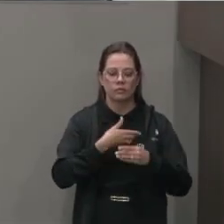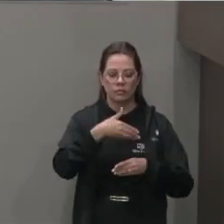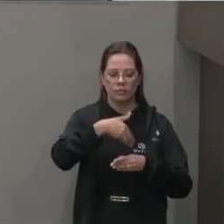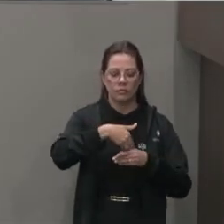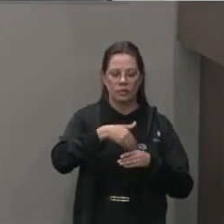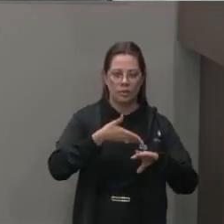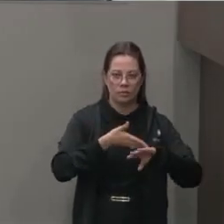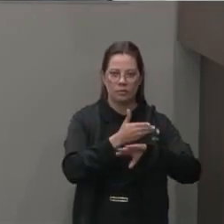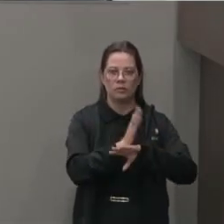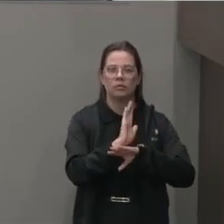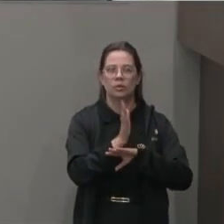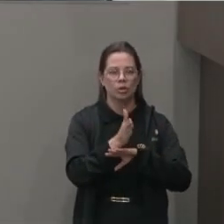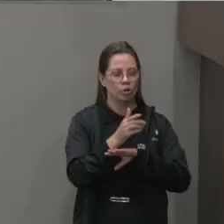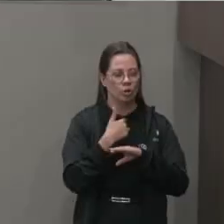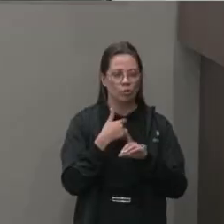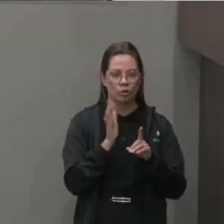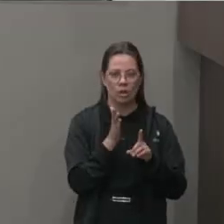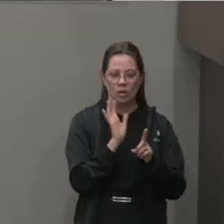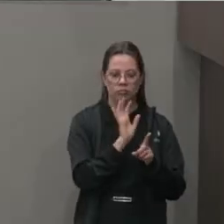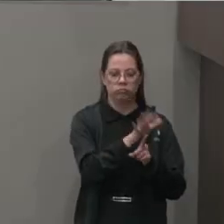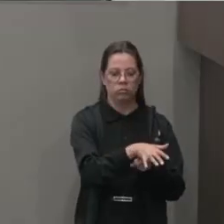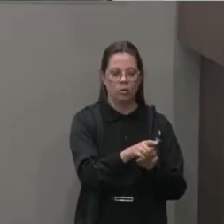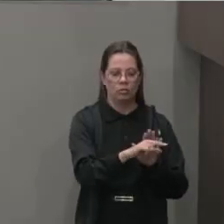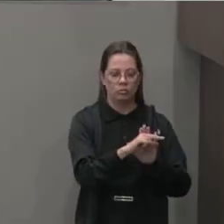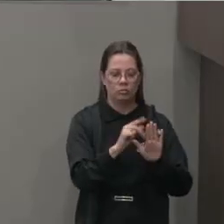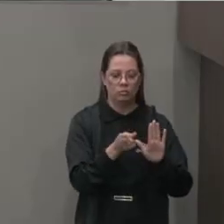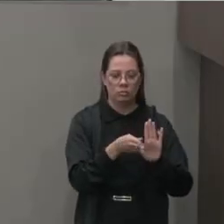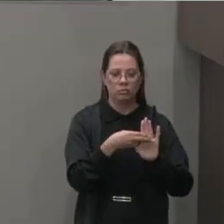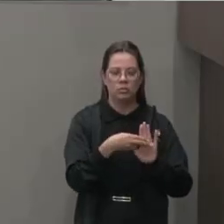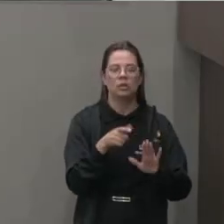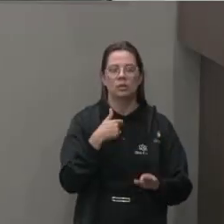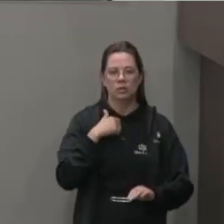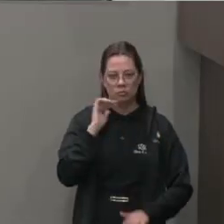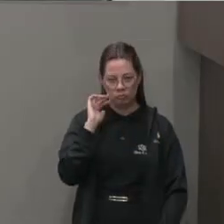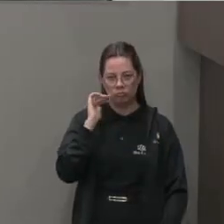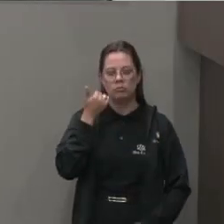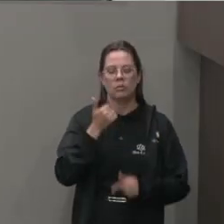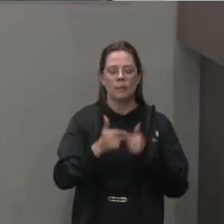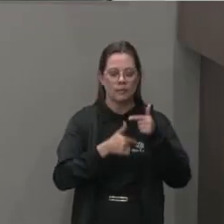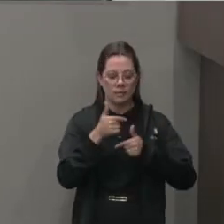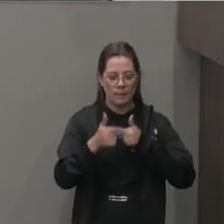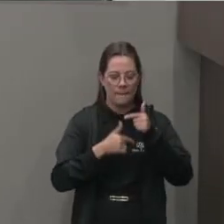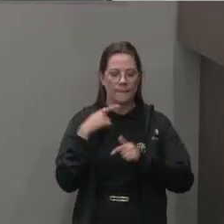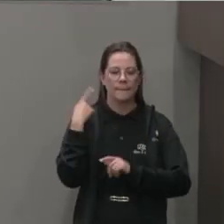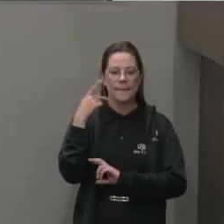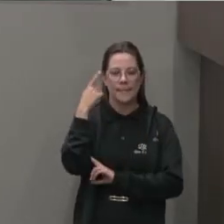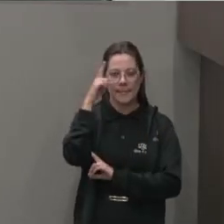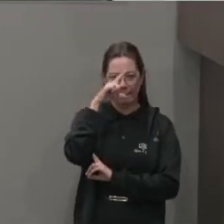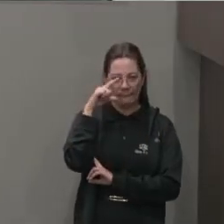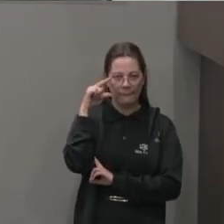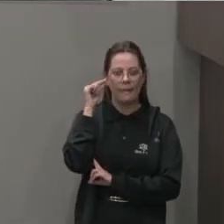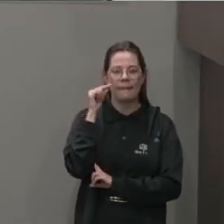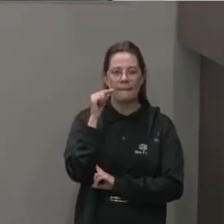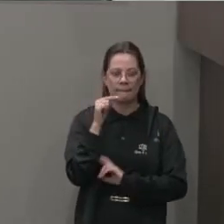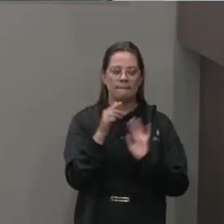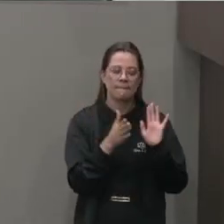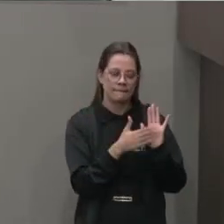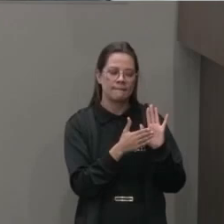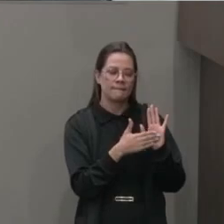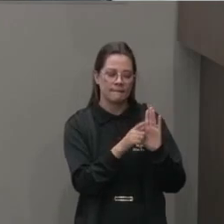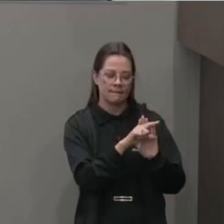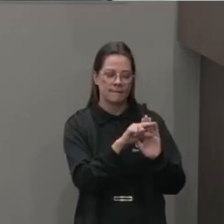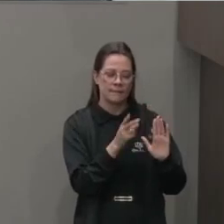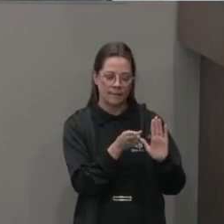já votei contrário à emenda, né? Eu entendo o mérito, né, da vereadora Regina, acredito que a vereadora foi muito feliz até em propor a